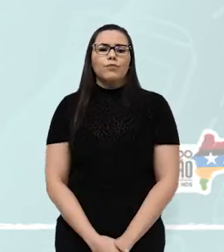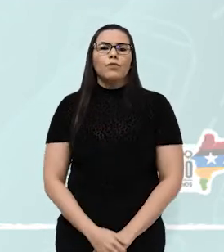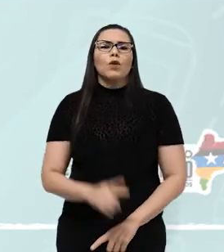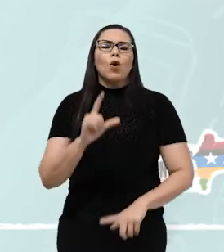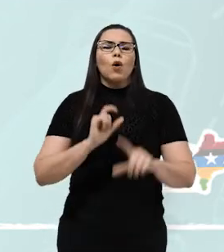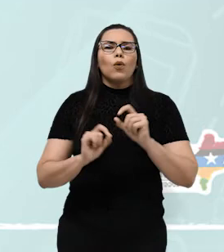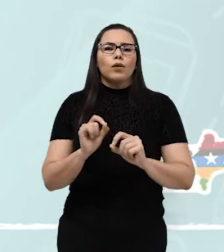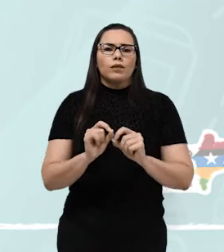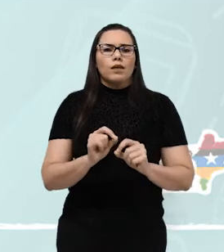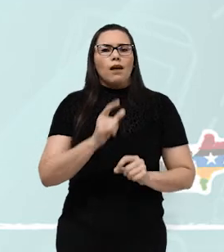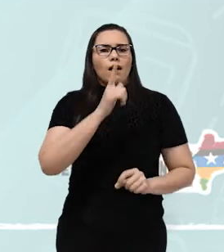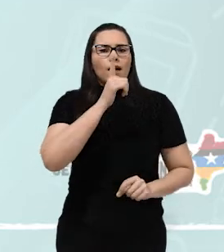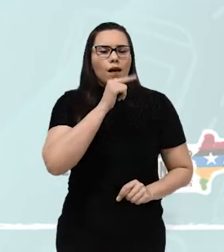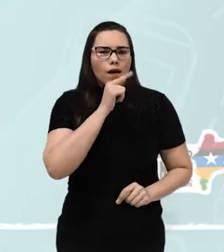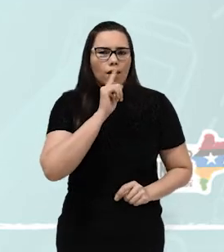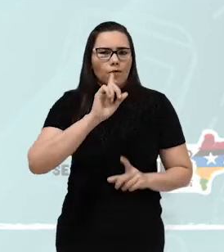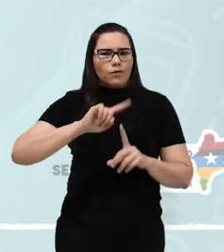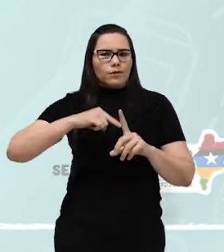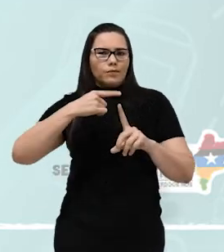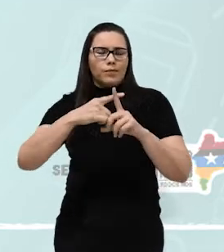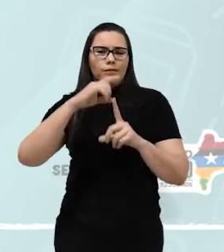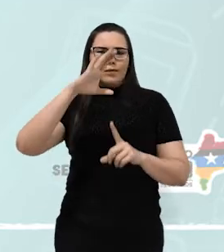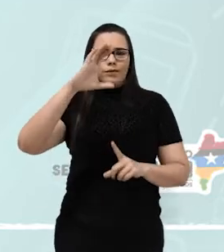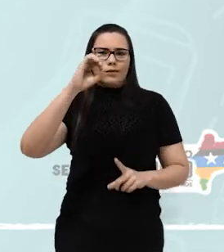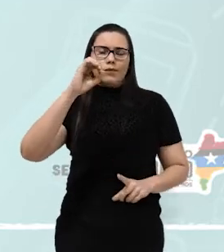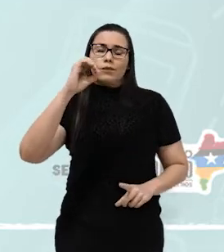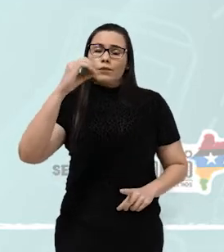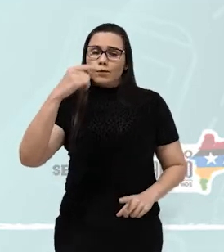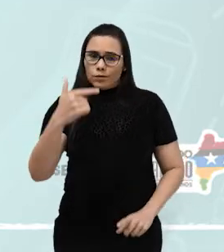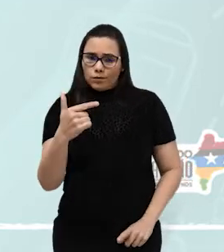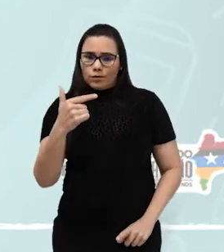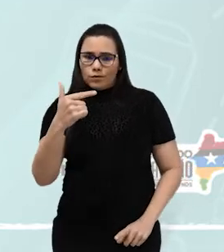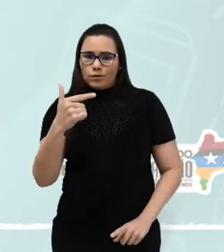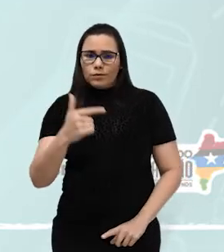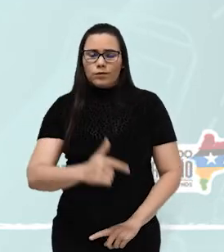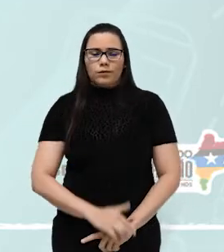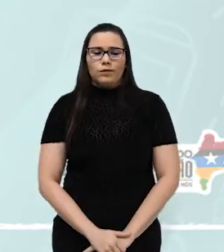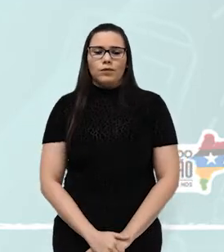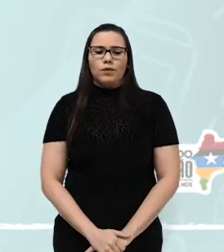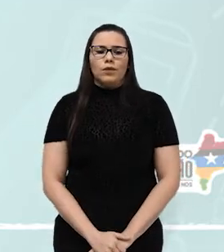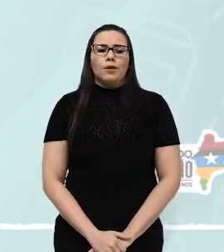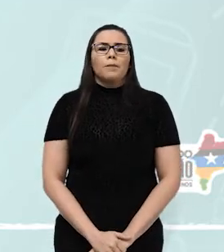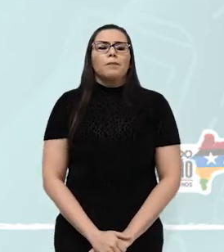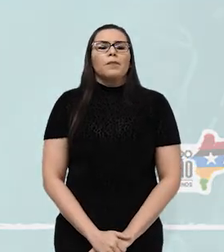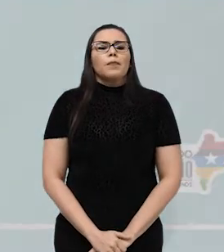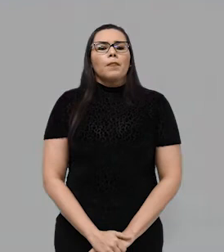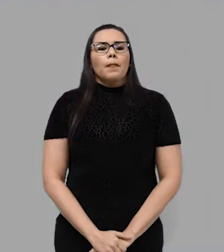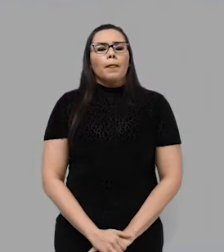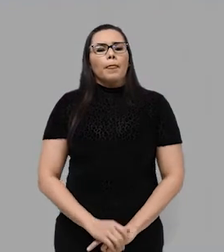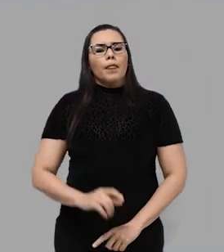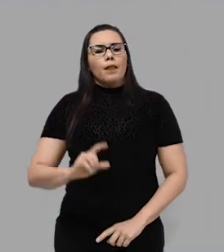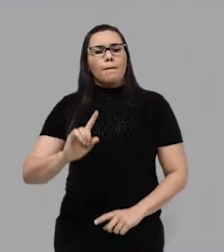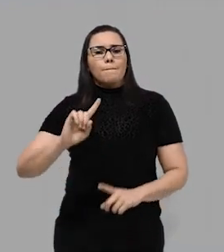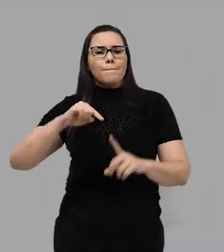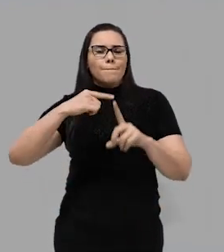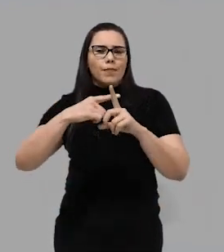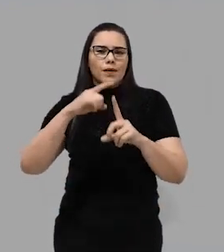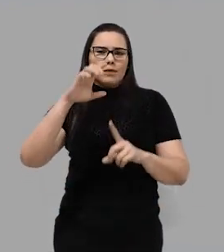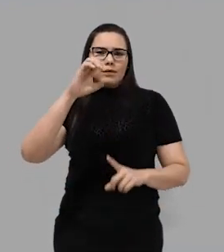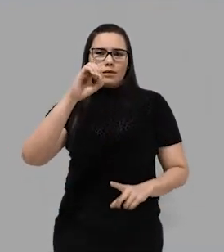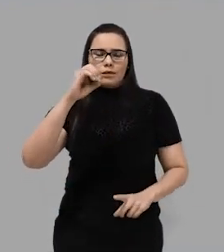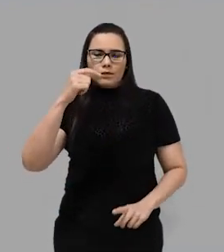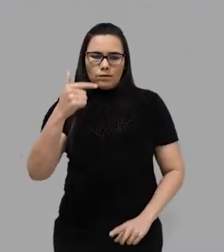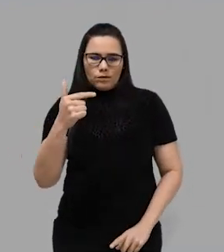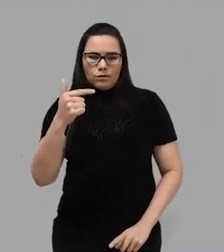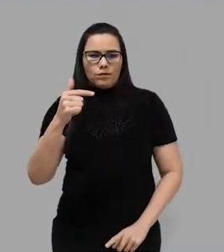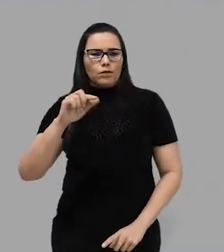energia que estava armazenado aqui na glicose. E essa energia ele converte para formar a molécula de ATP. Esse ATP ele